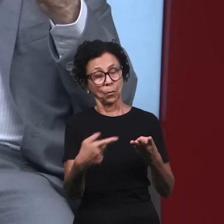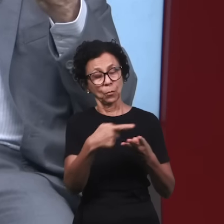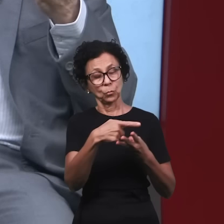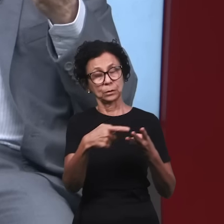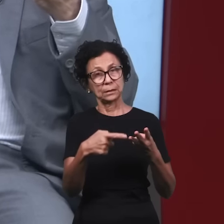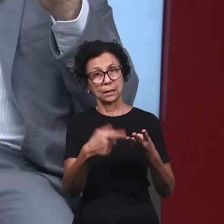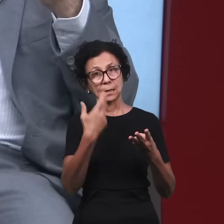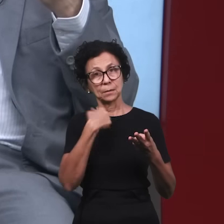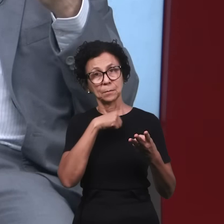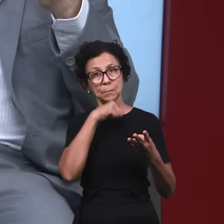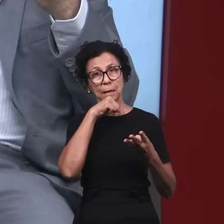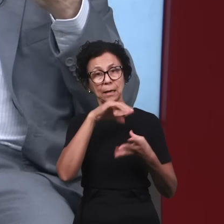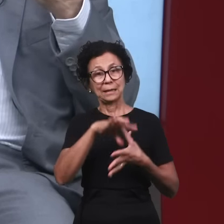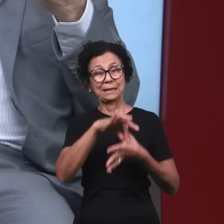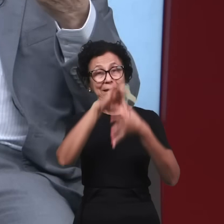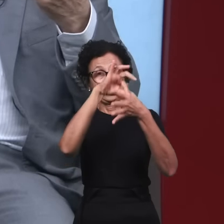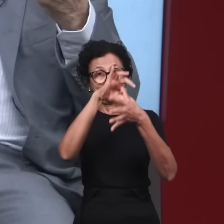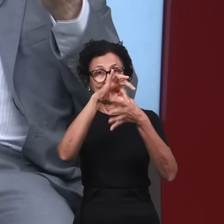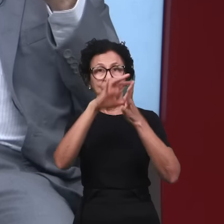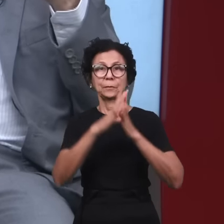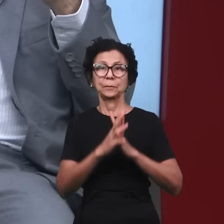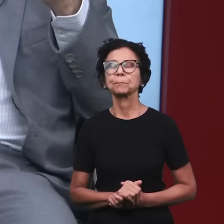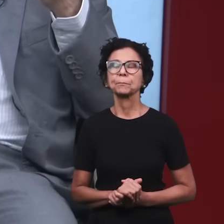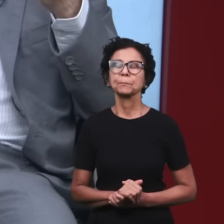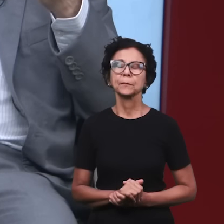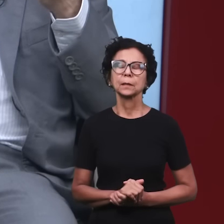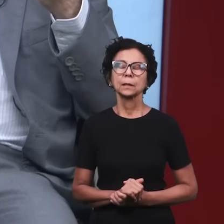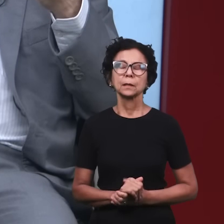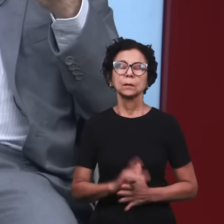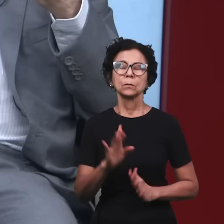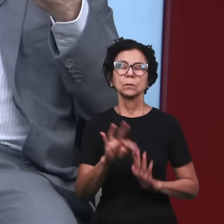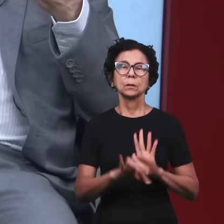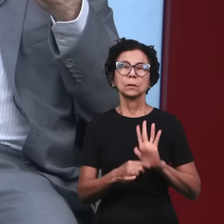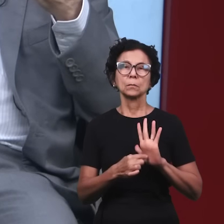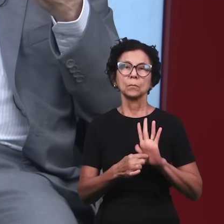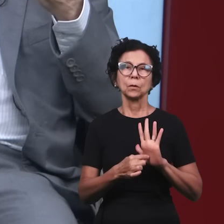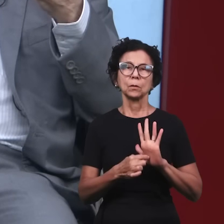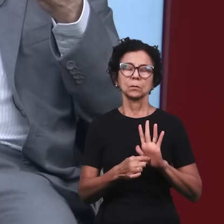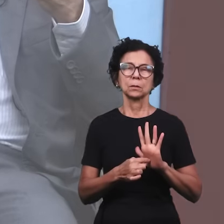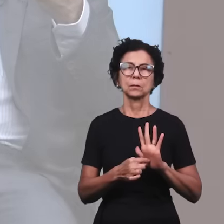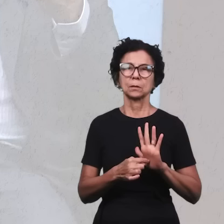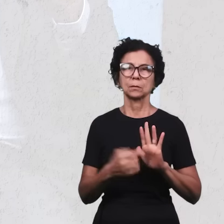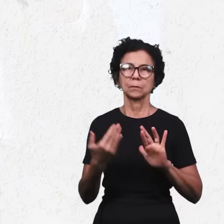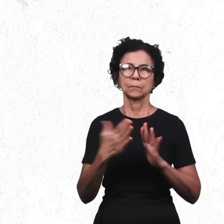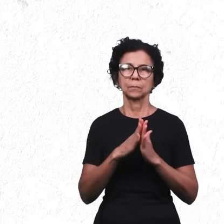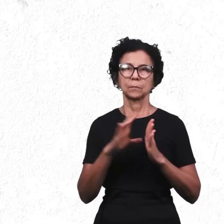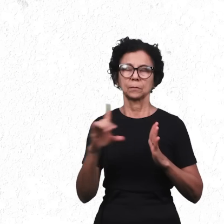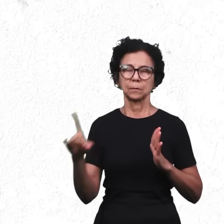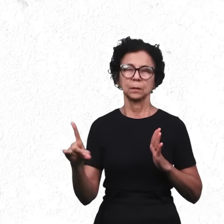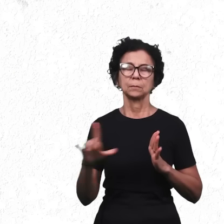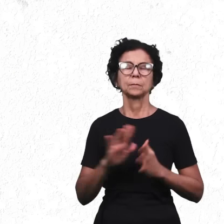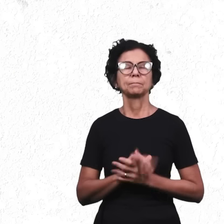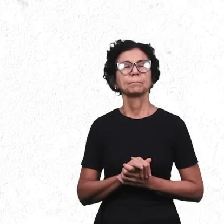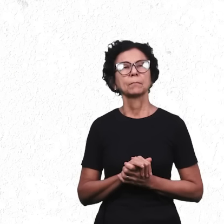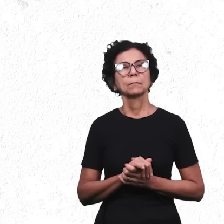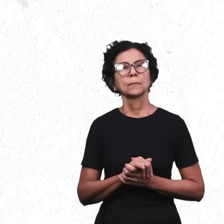O texto bíblico merece comentar, está em Gênesis